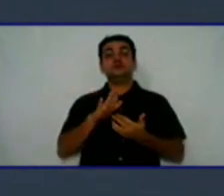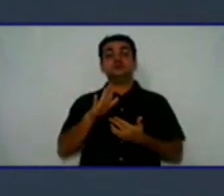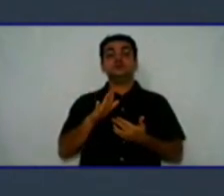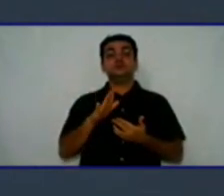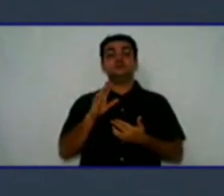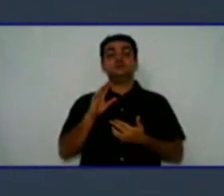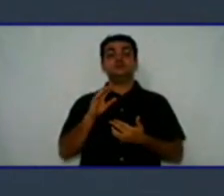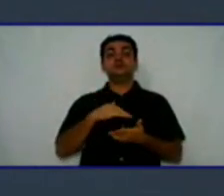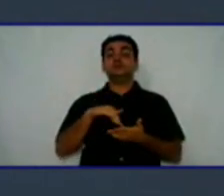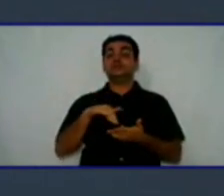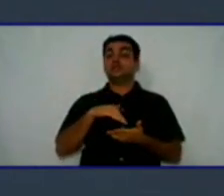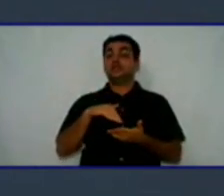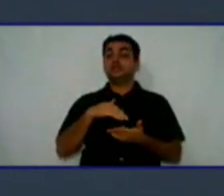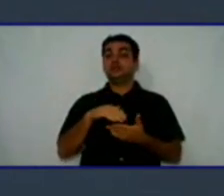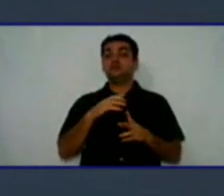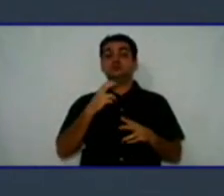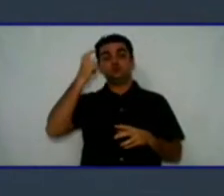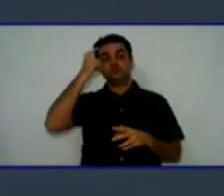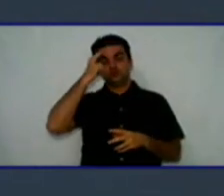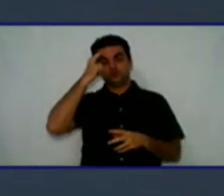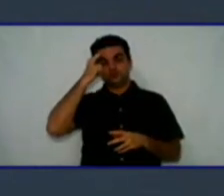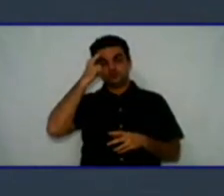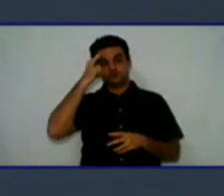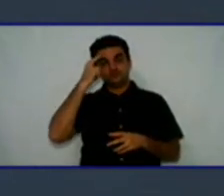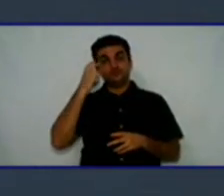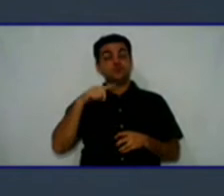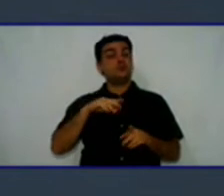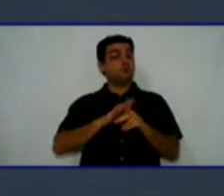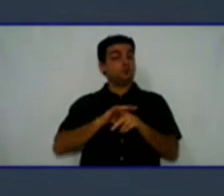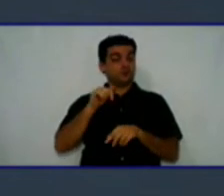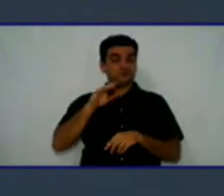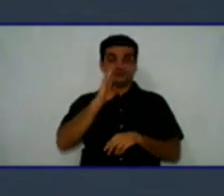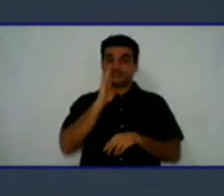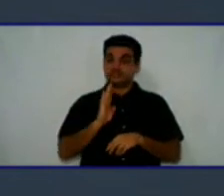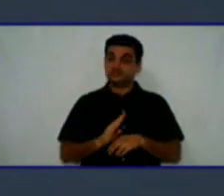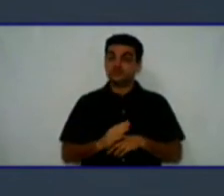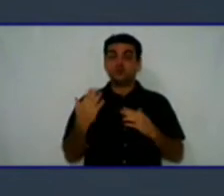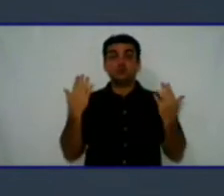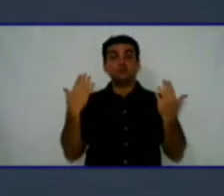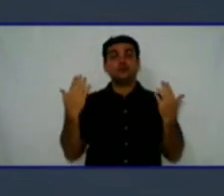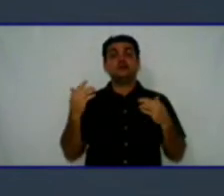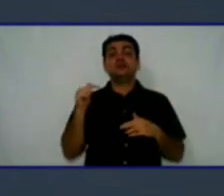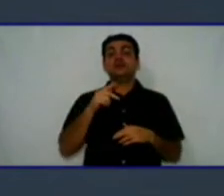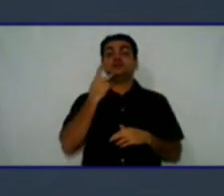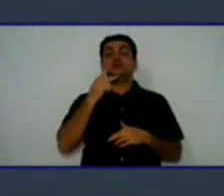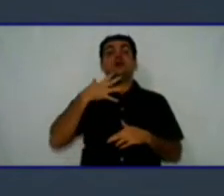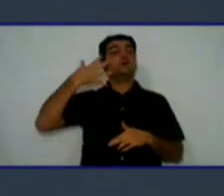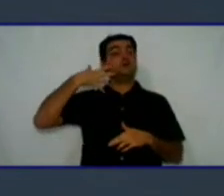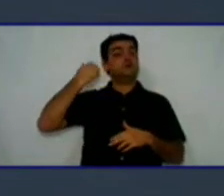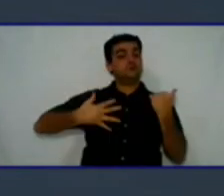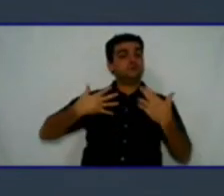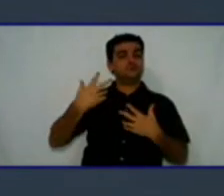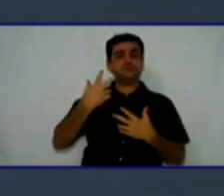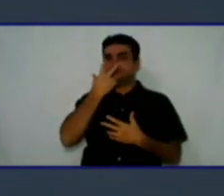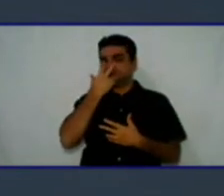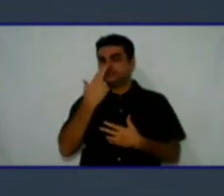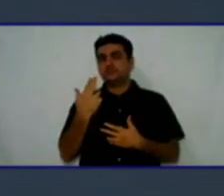de secretário de Cultura do Brasil, em razão de ter feito discurso